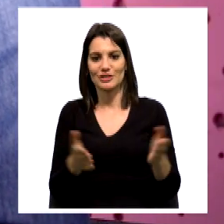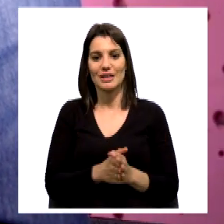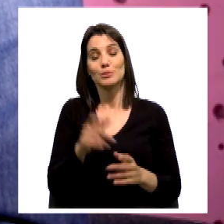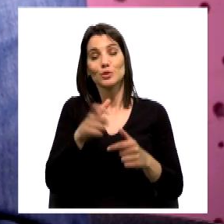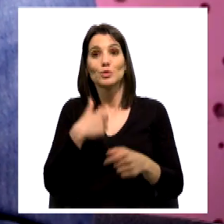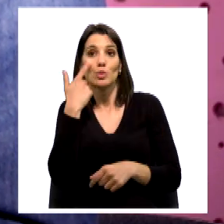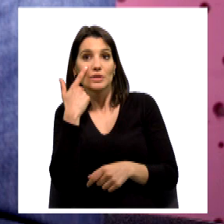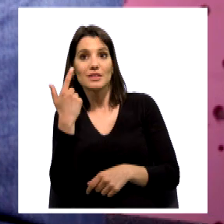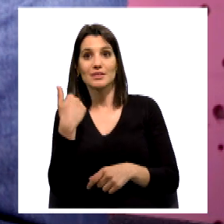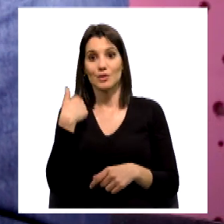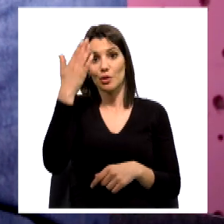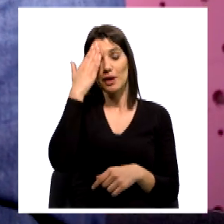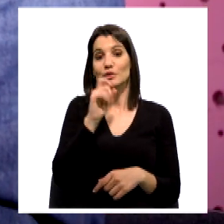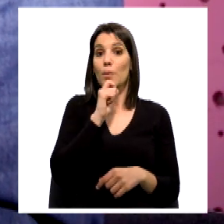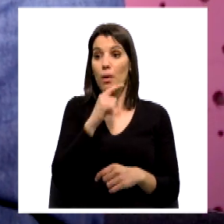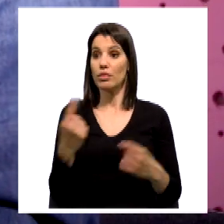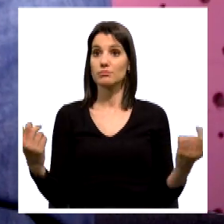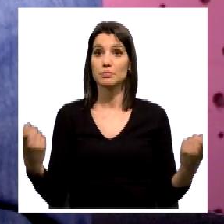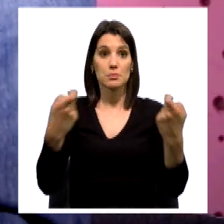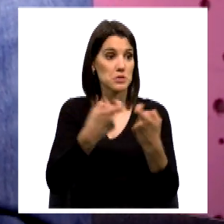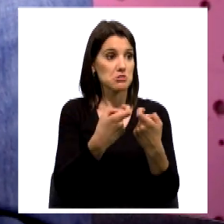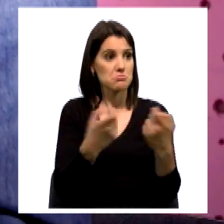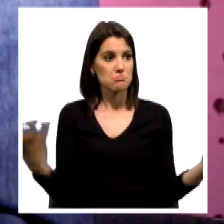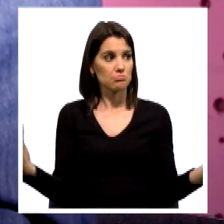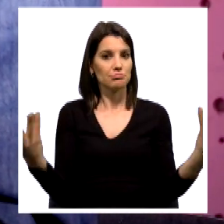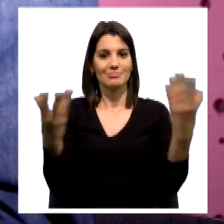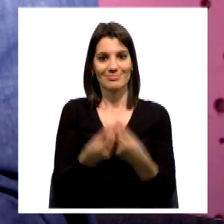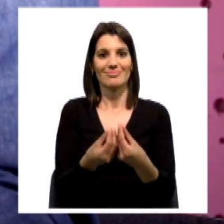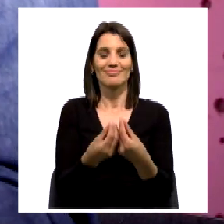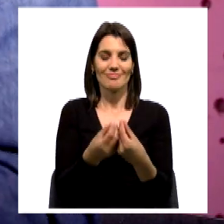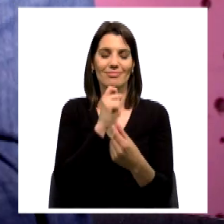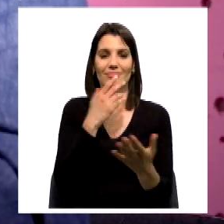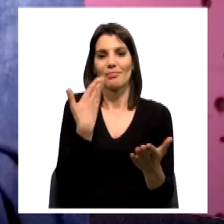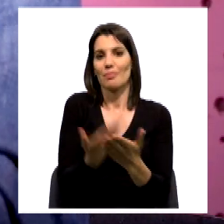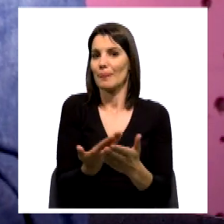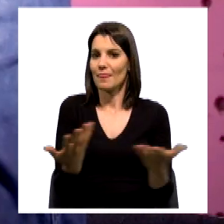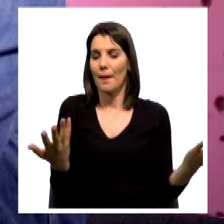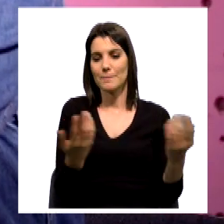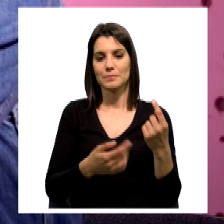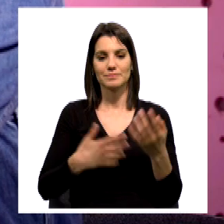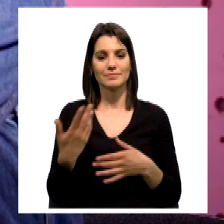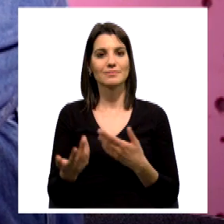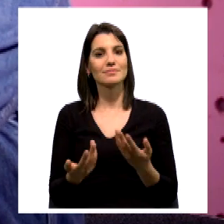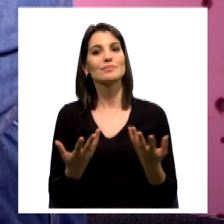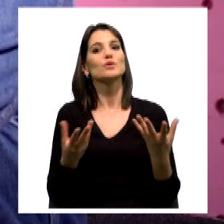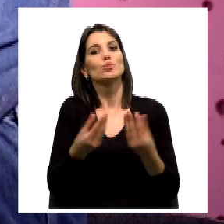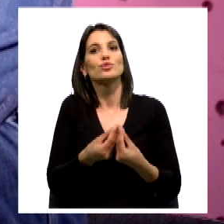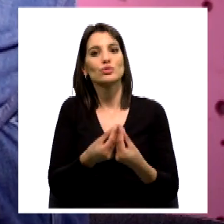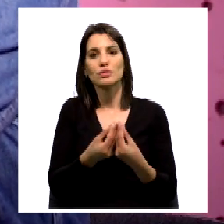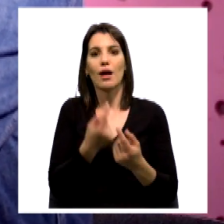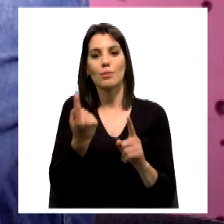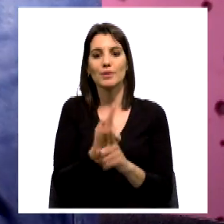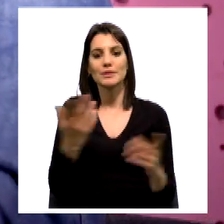pessoas. Pessoas que conheço e que julgo que possam ter afinidade umas com as outras e possa resultar daí